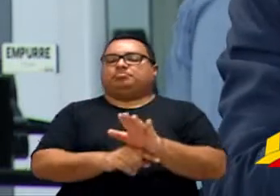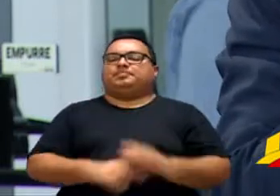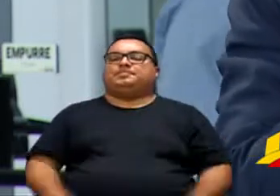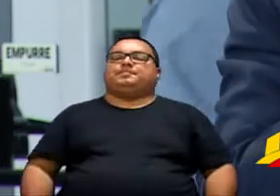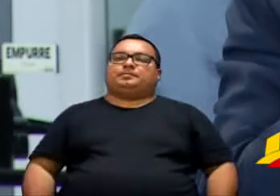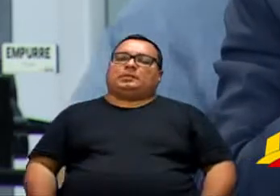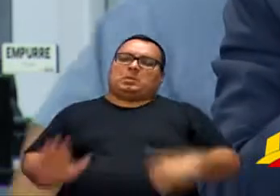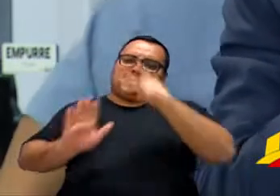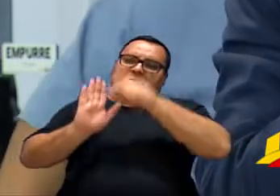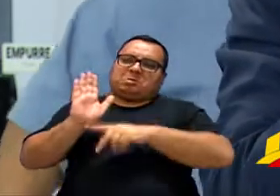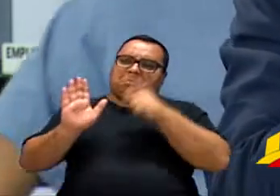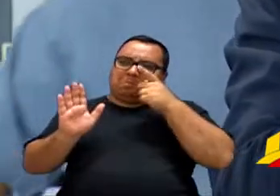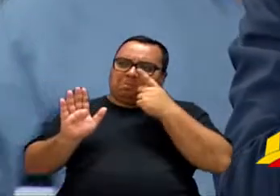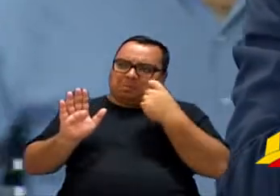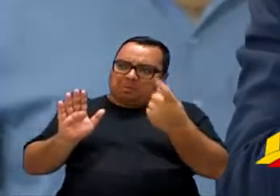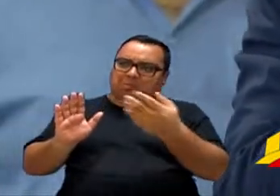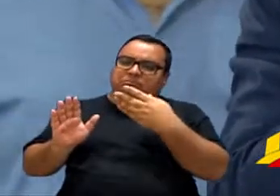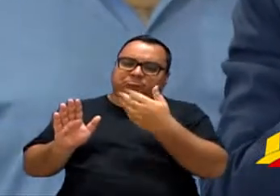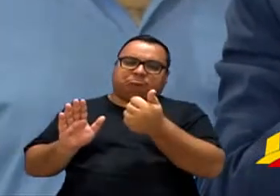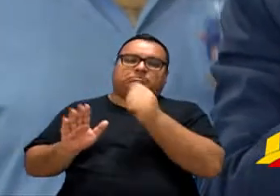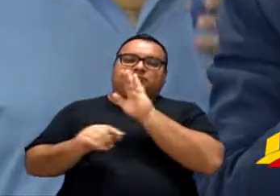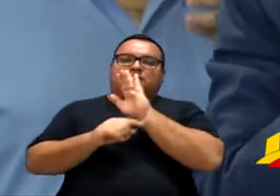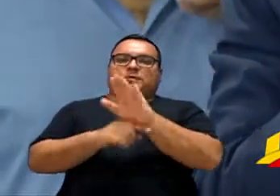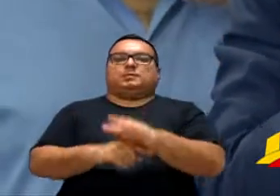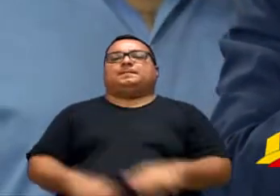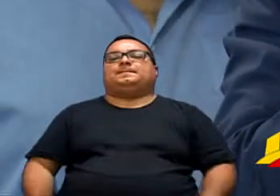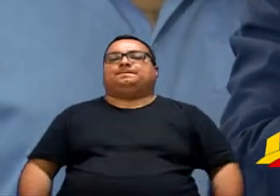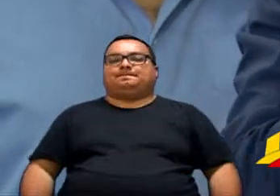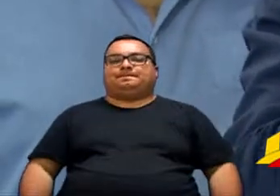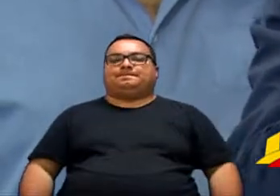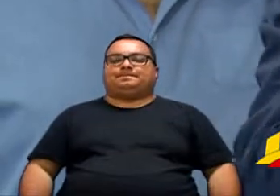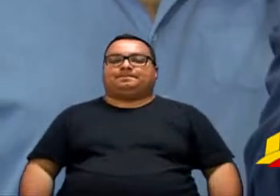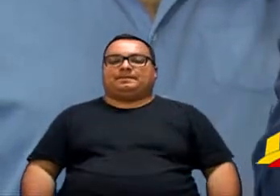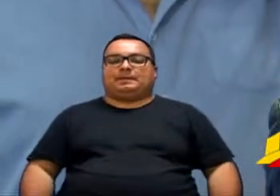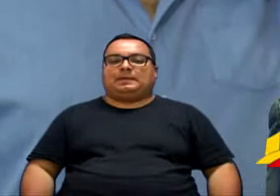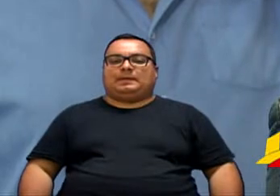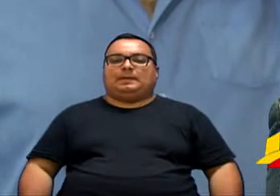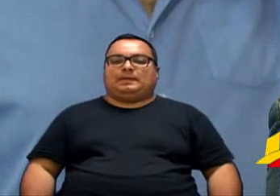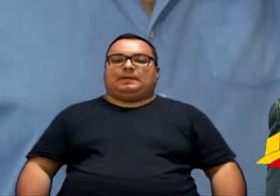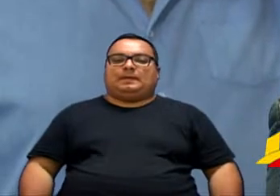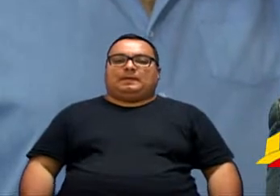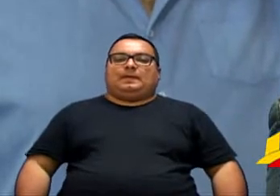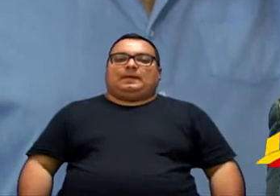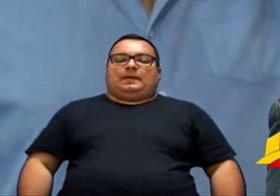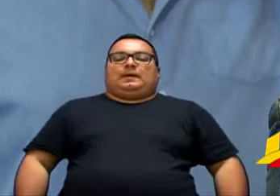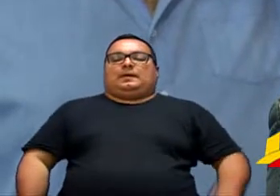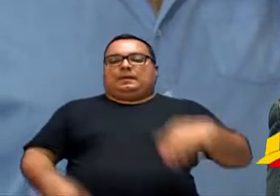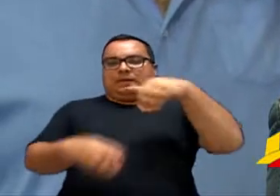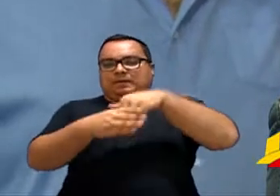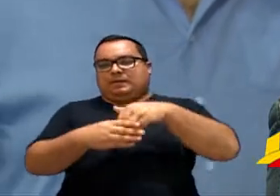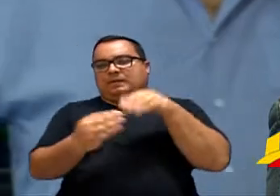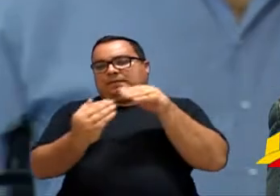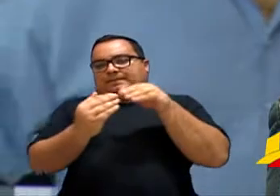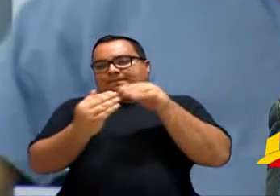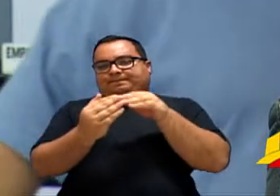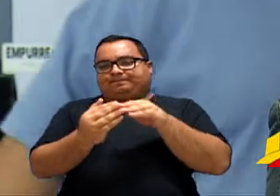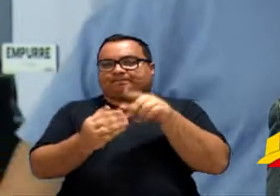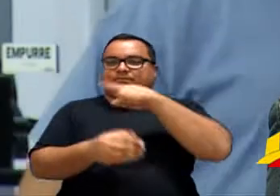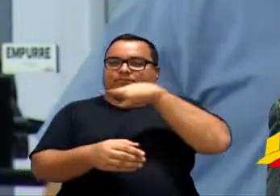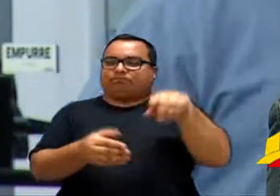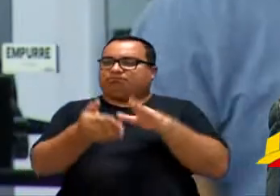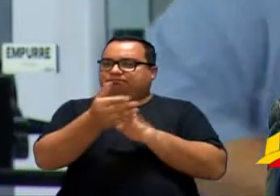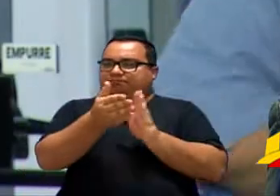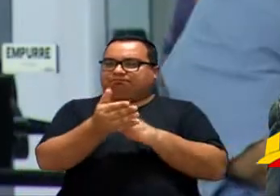do projeto e eu tenho aqui para defender o Muniz porque quem põe nós aqui é o munícipe quem tira também é ele tá então eu surtar coberto de razão o seu projeto e até parabenizo